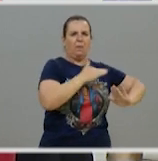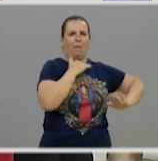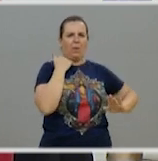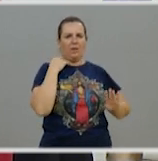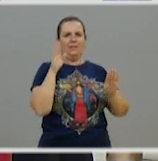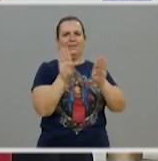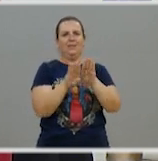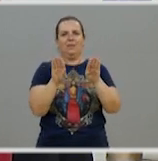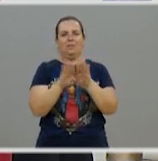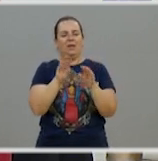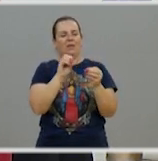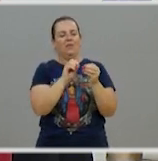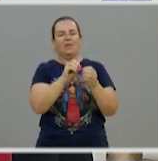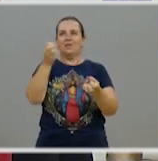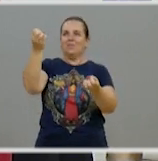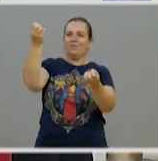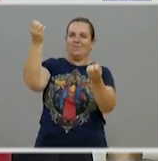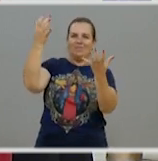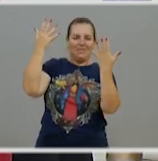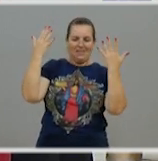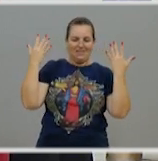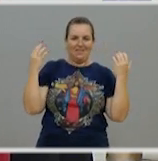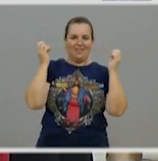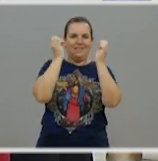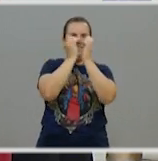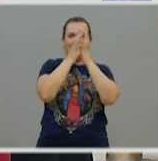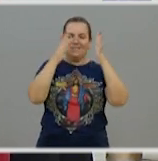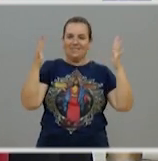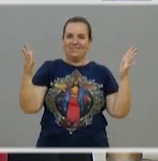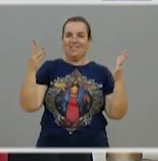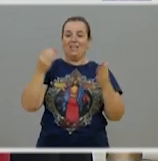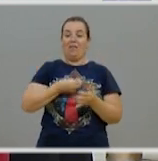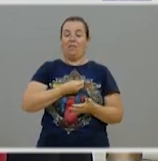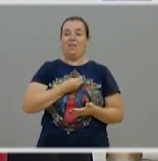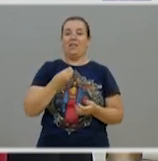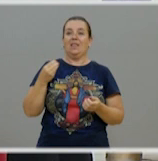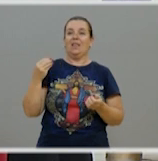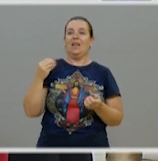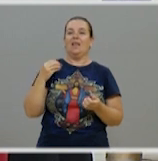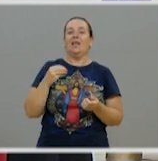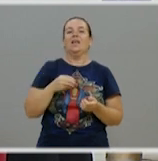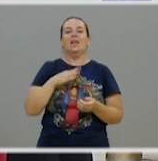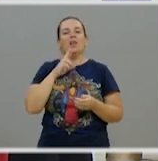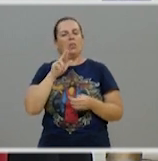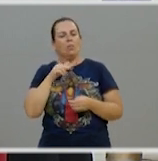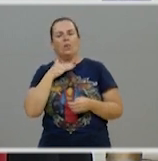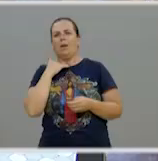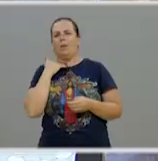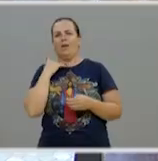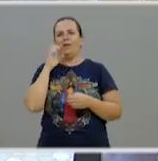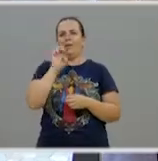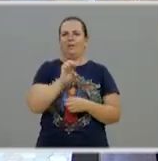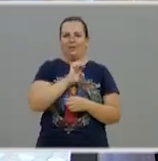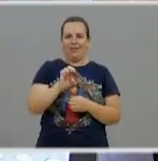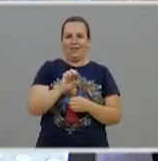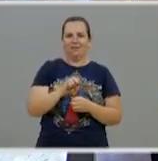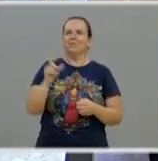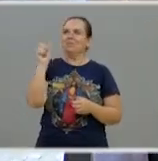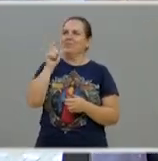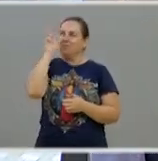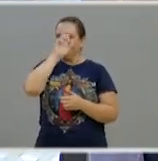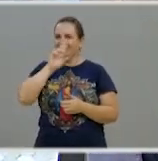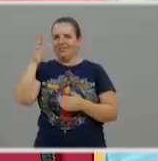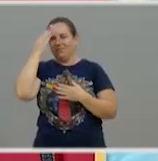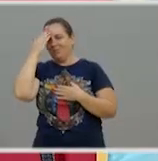também fez brilhar a vida e a imortalidade por meio do Evangelho. Palavra do Senhor. Graças